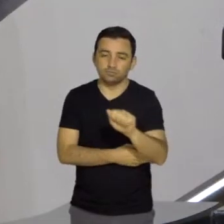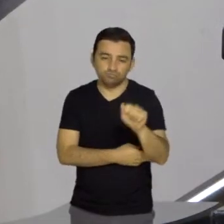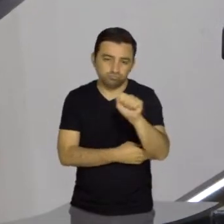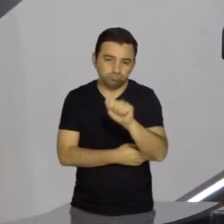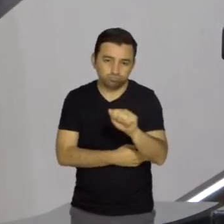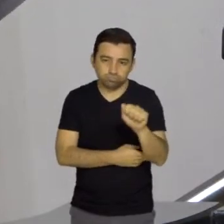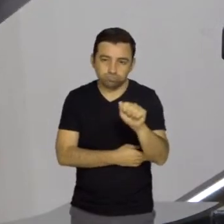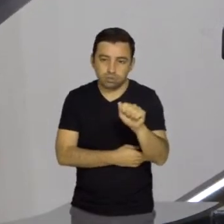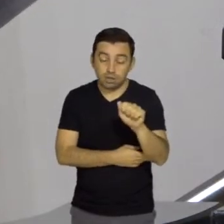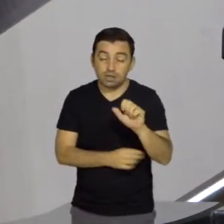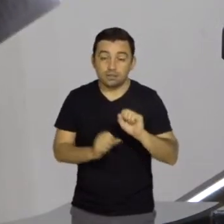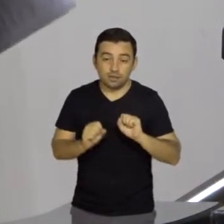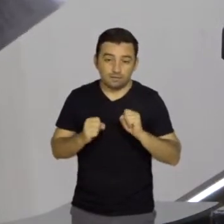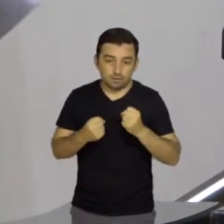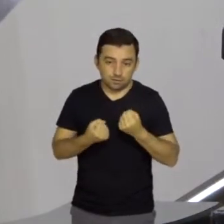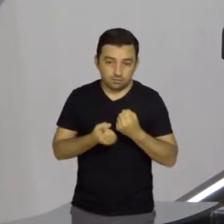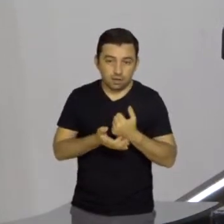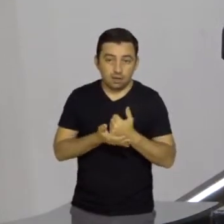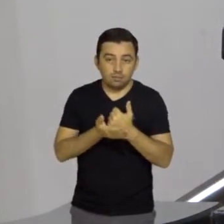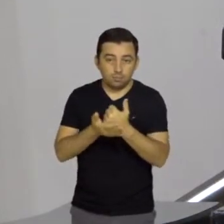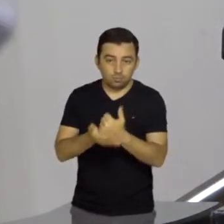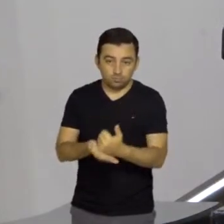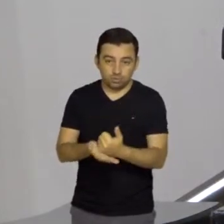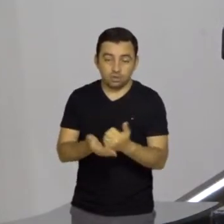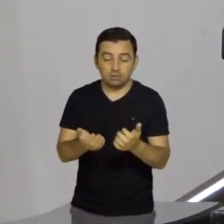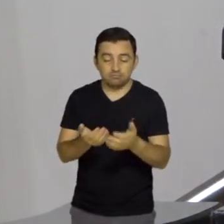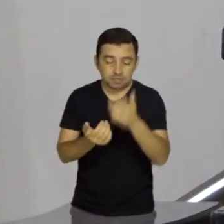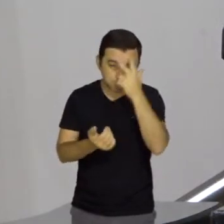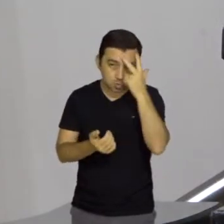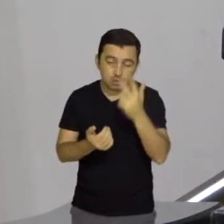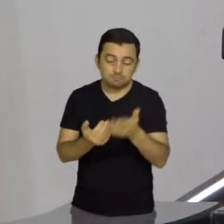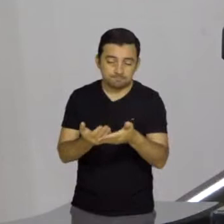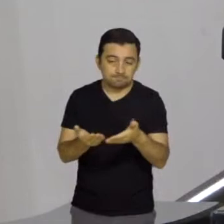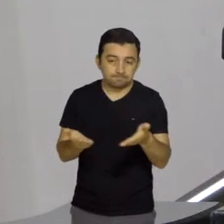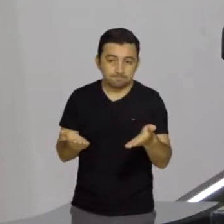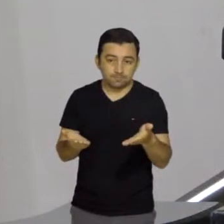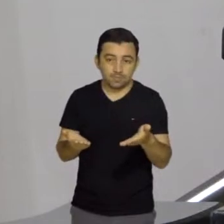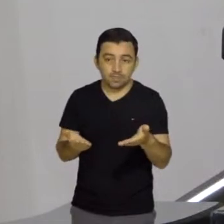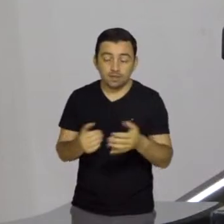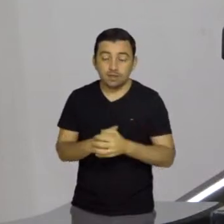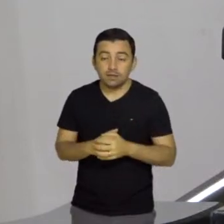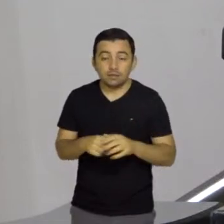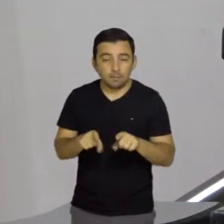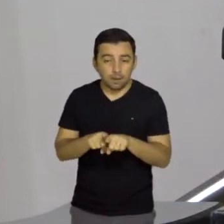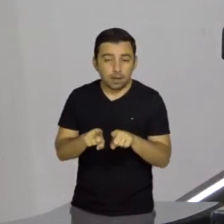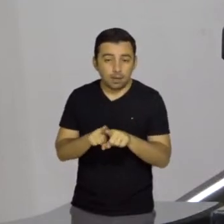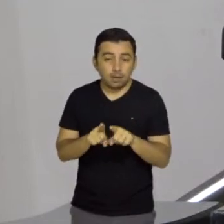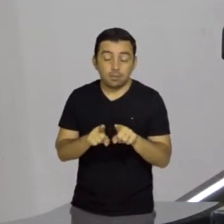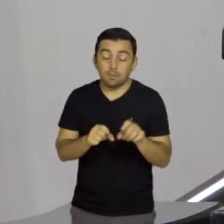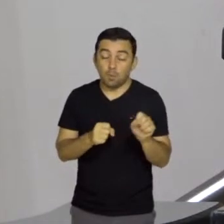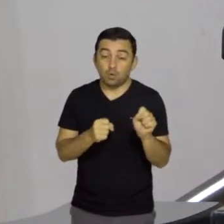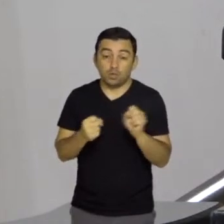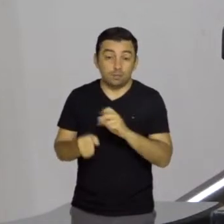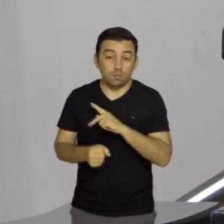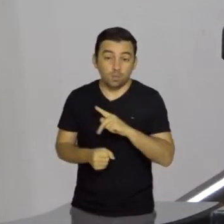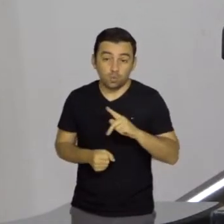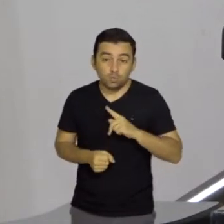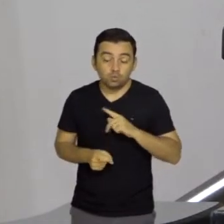para defender e apoiar essas pessoas. Conta com o poder público, sociedade